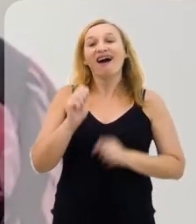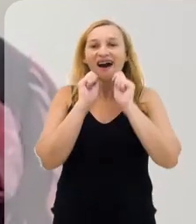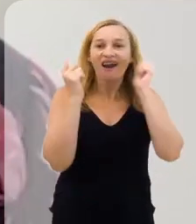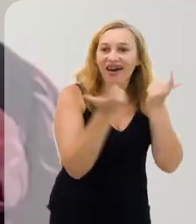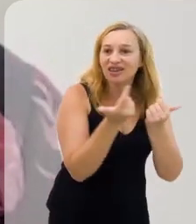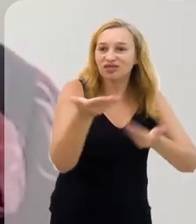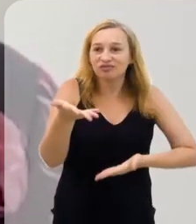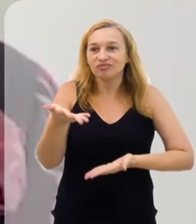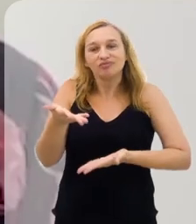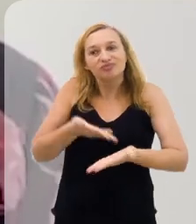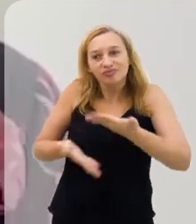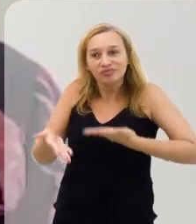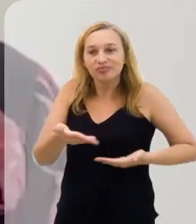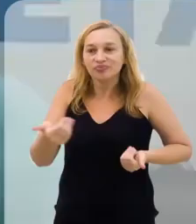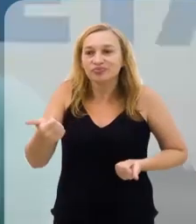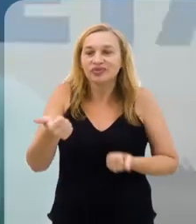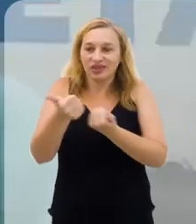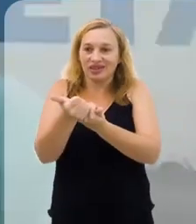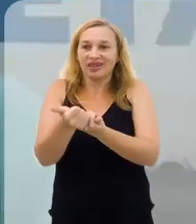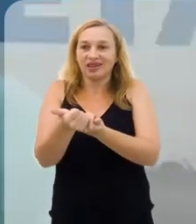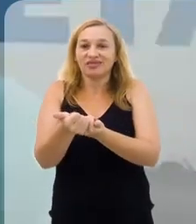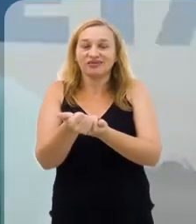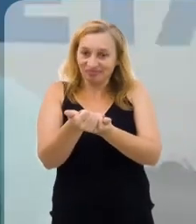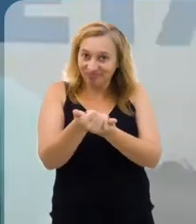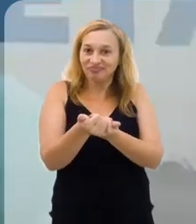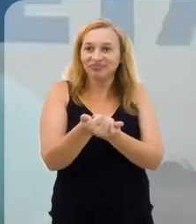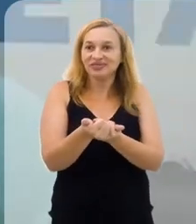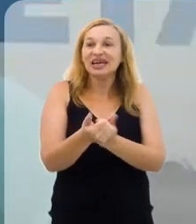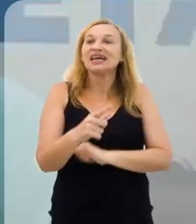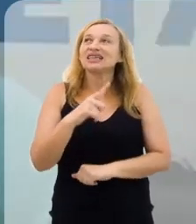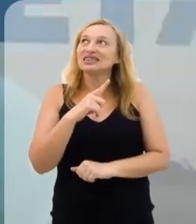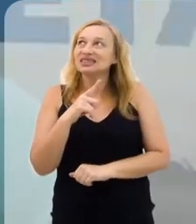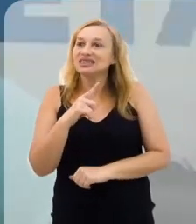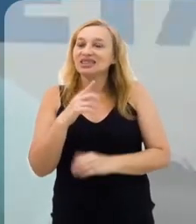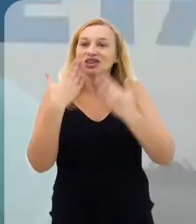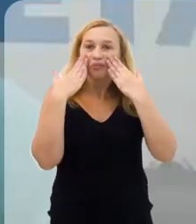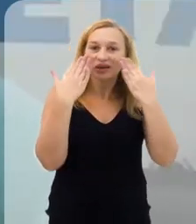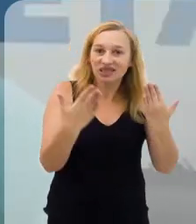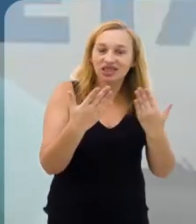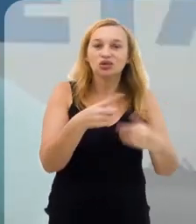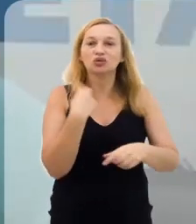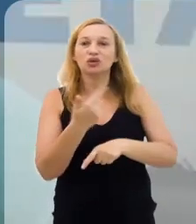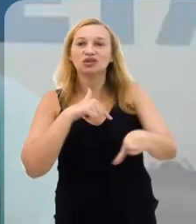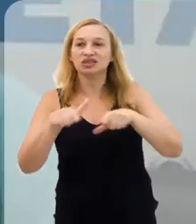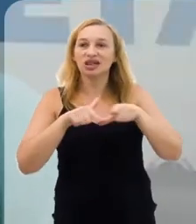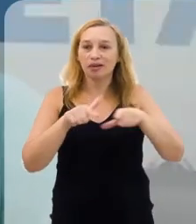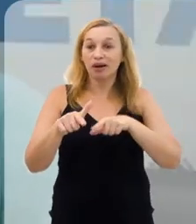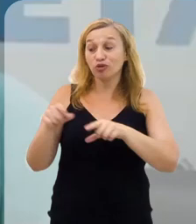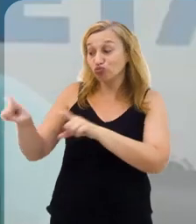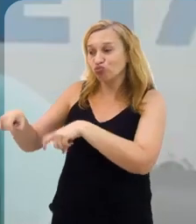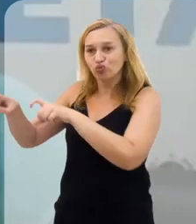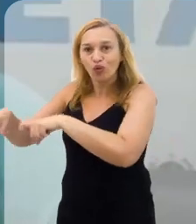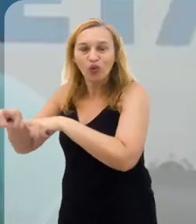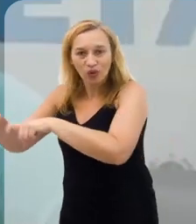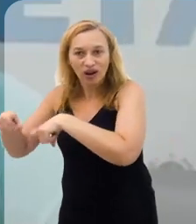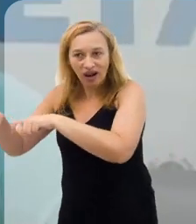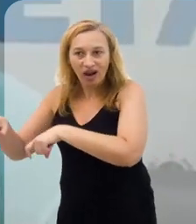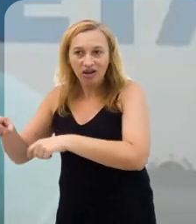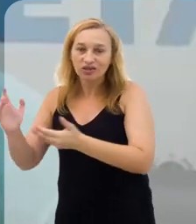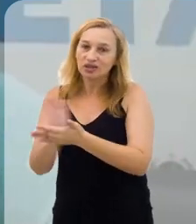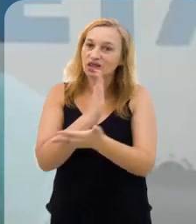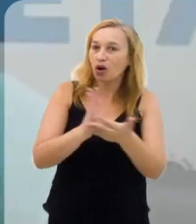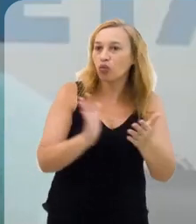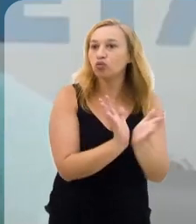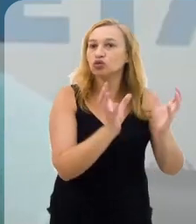turismo rural, Cris? Sim, a LERJ, nós temos uma parceria grande e intensa com a LERJ. Já apresentamos o